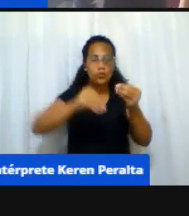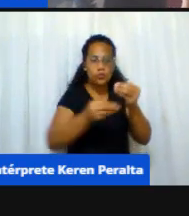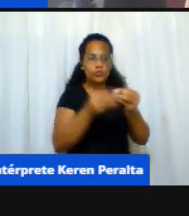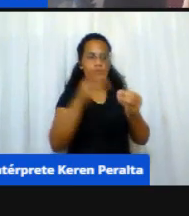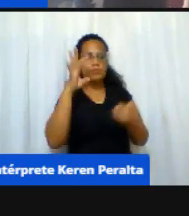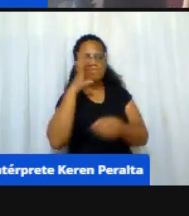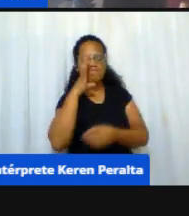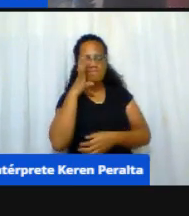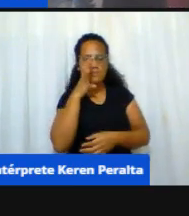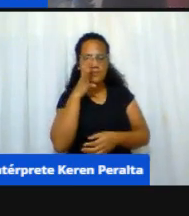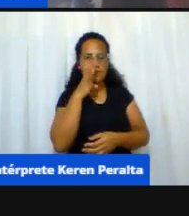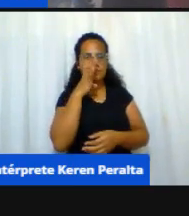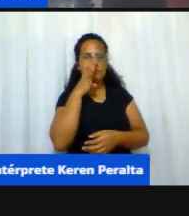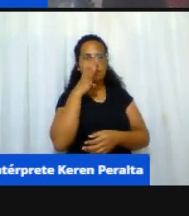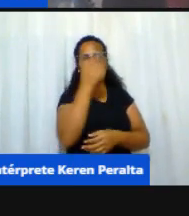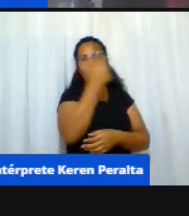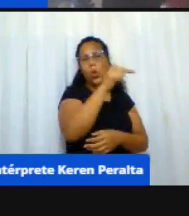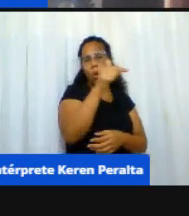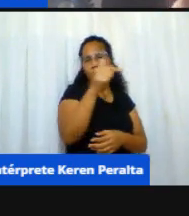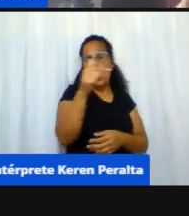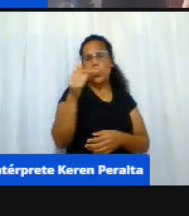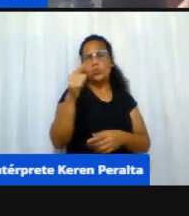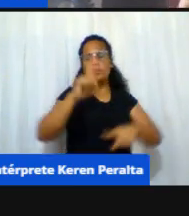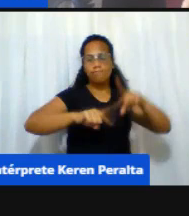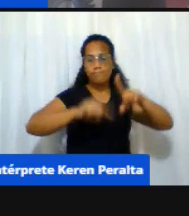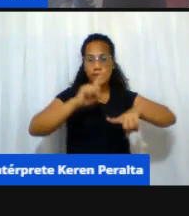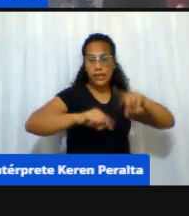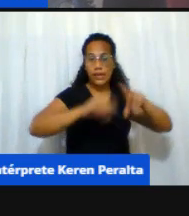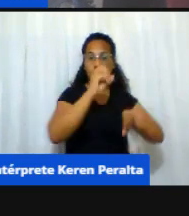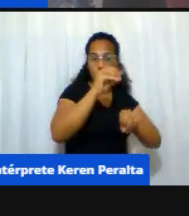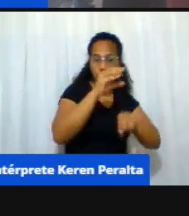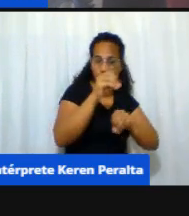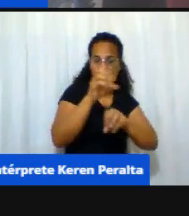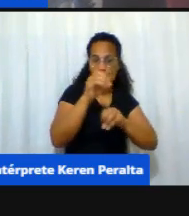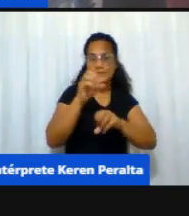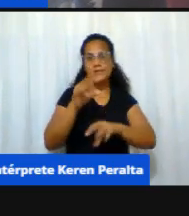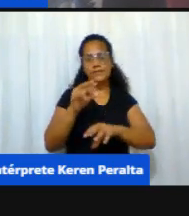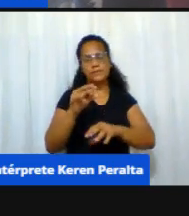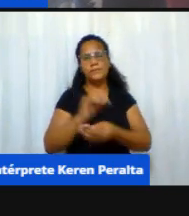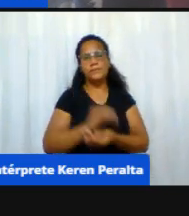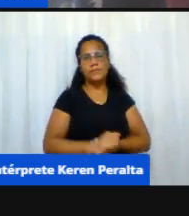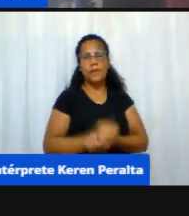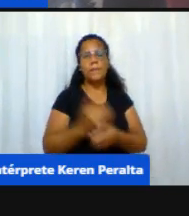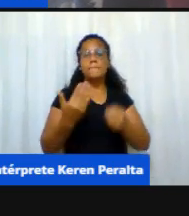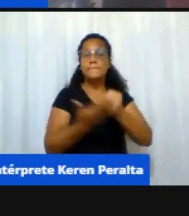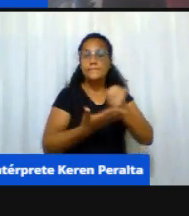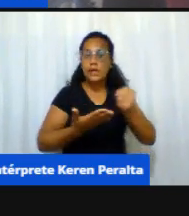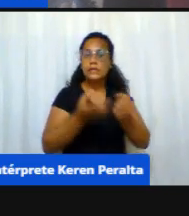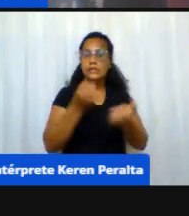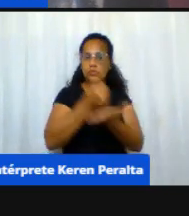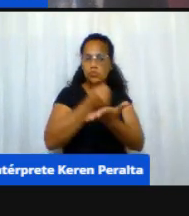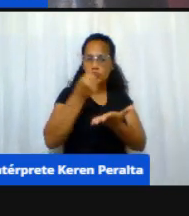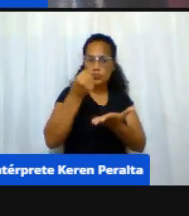materiais didático-pedagógicos baseados nesse documento matriz realizaram,